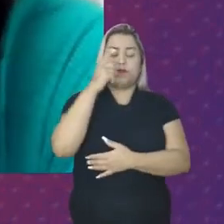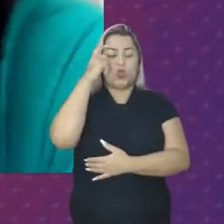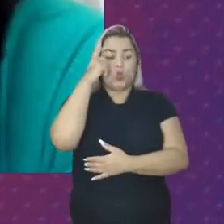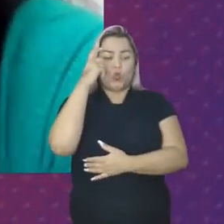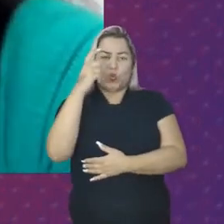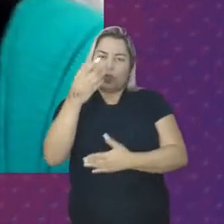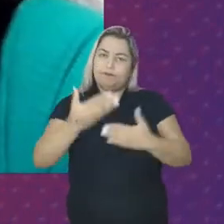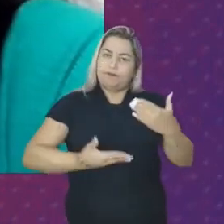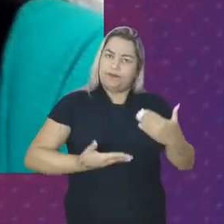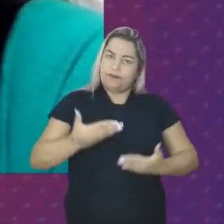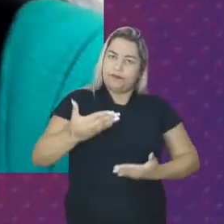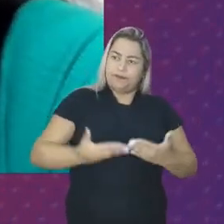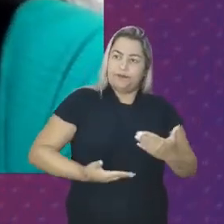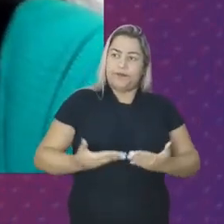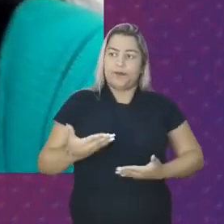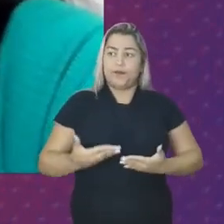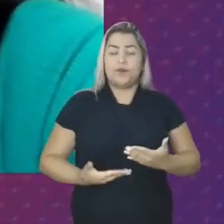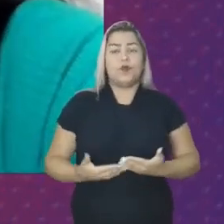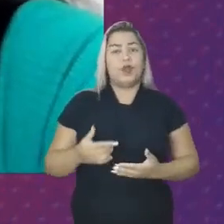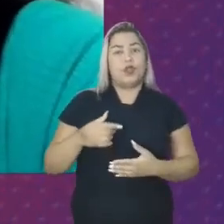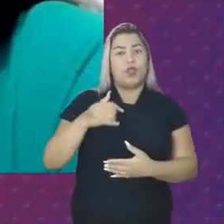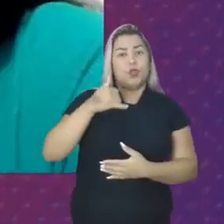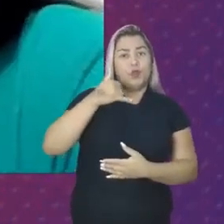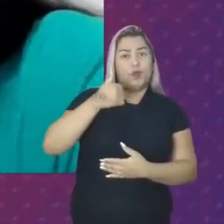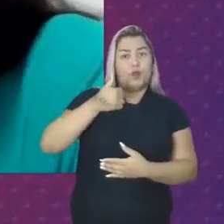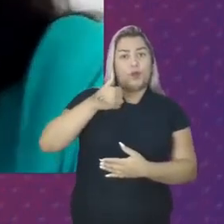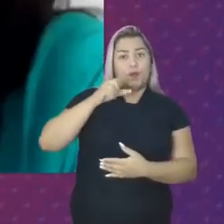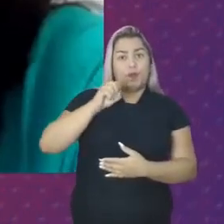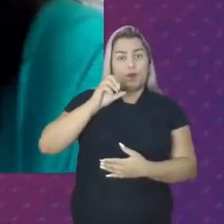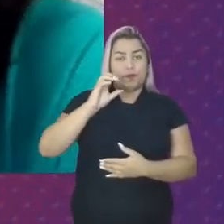de um serviço que viria a ser o Ligue 180 foi